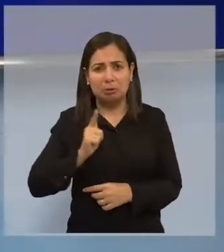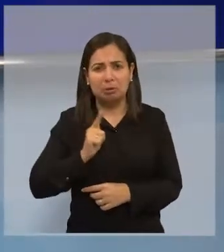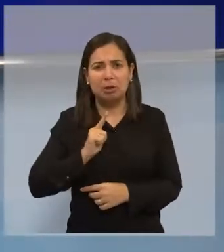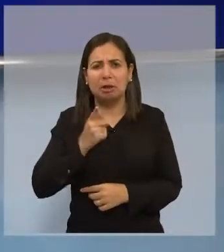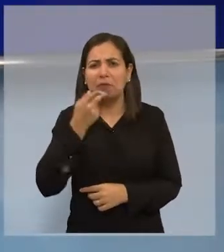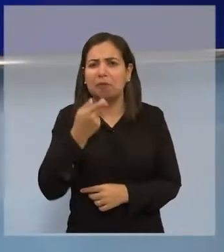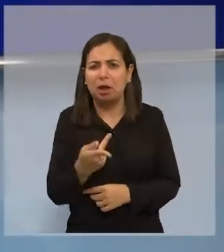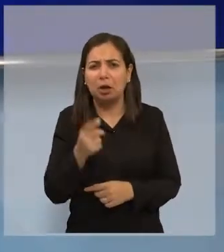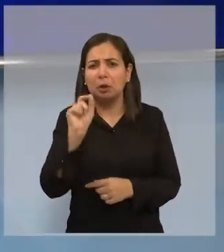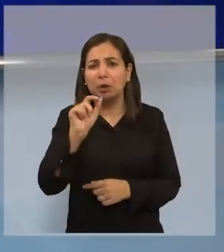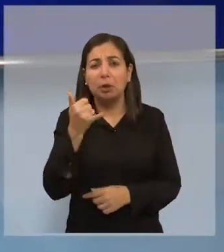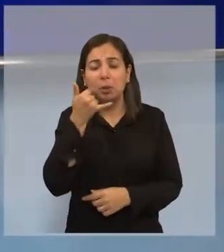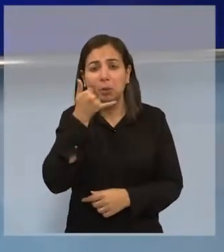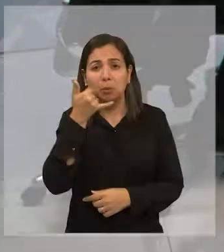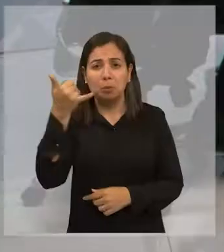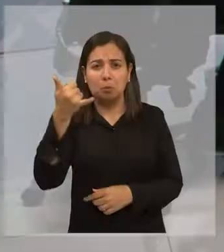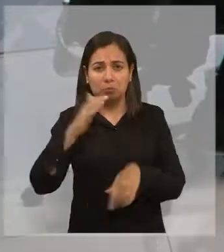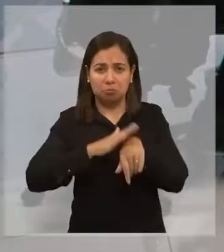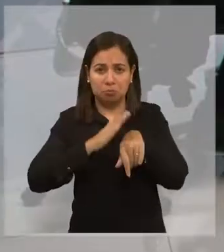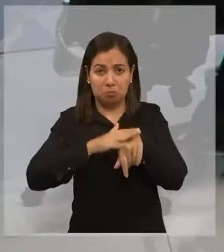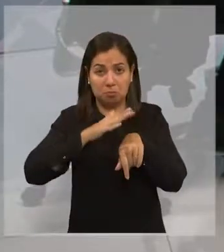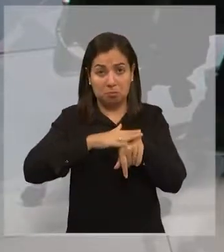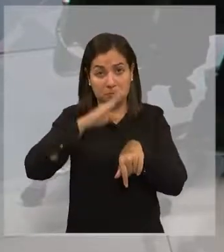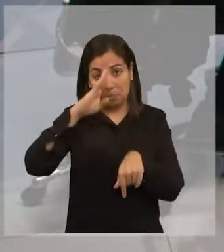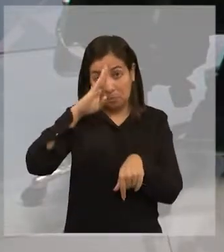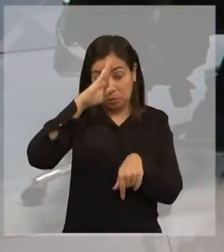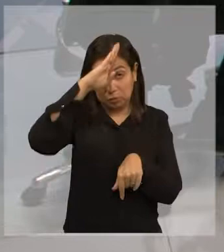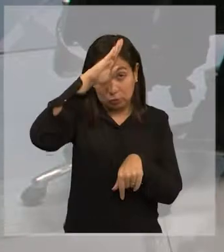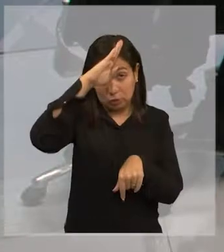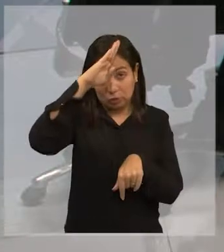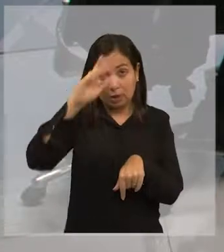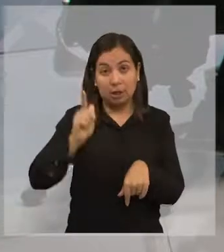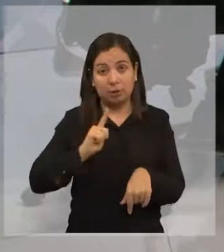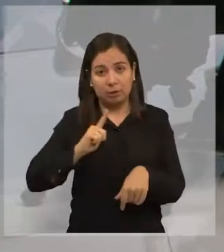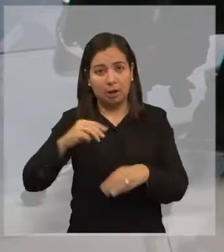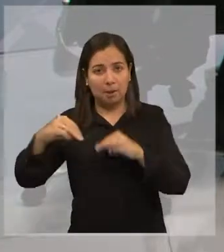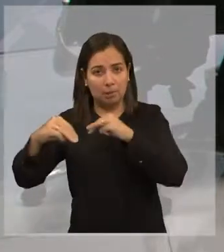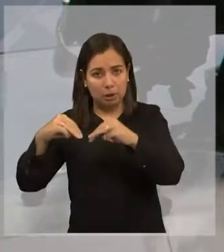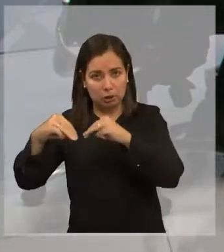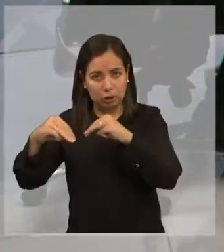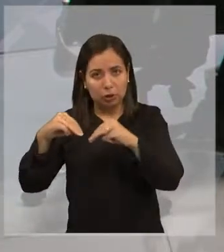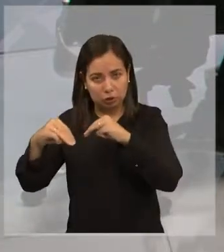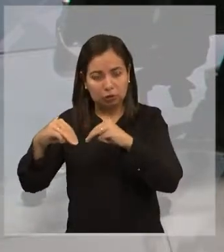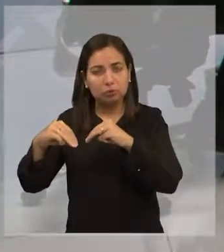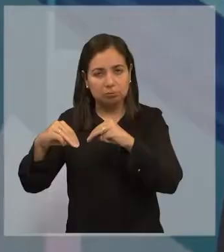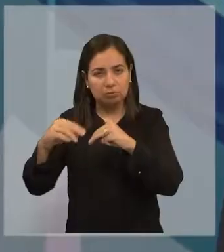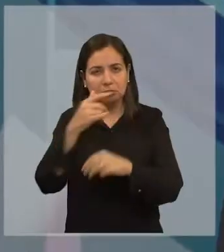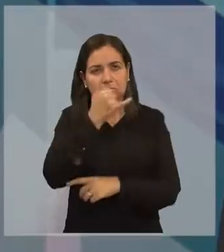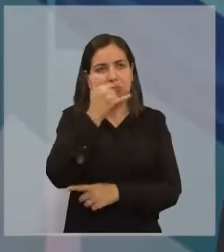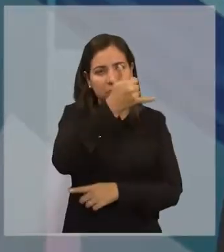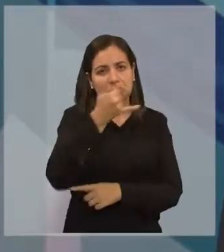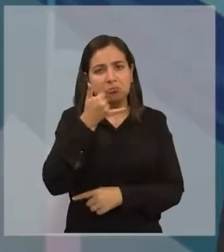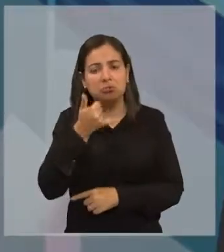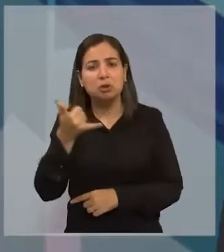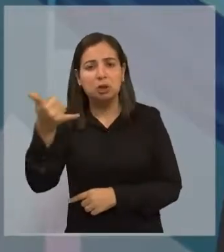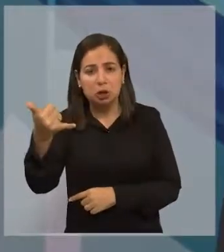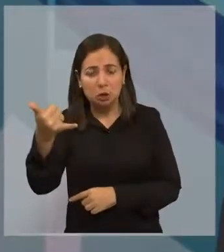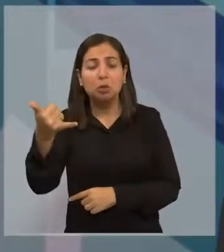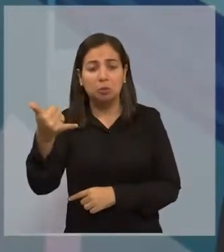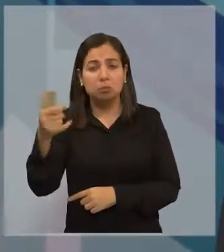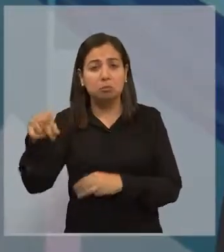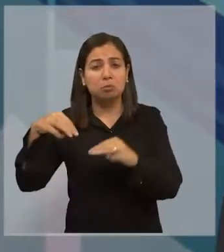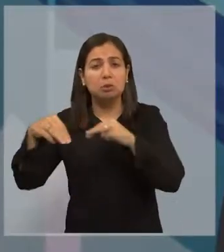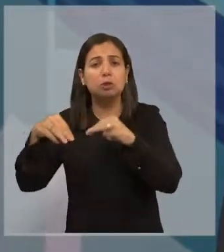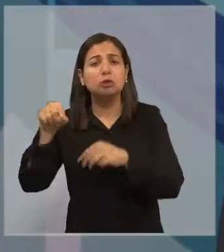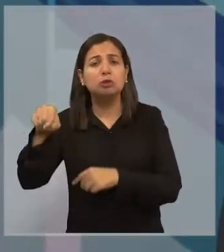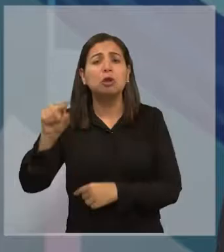telefonema que o presidente teria feito para o ministro, na frente desses líderes todos, pedindo